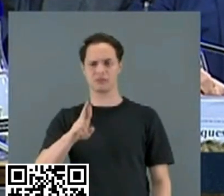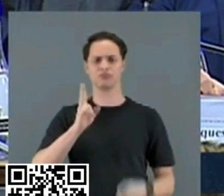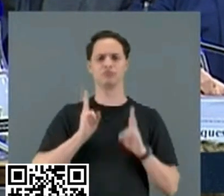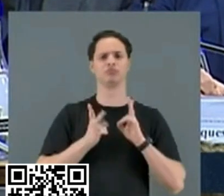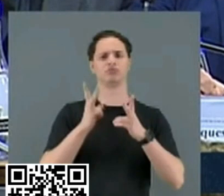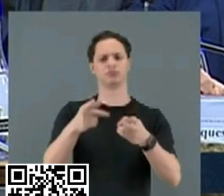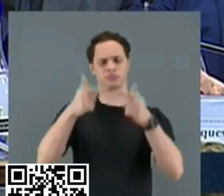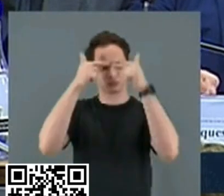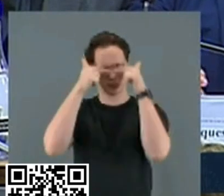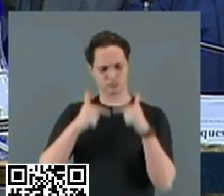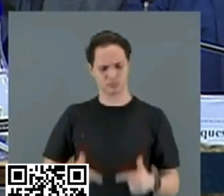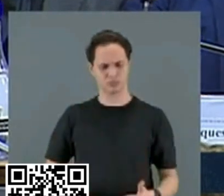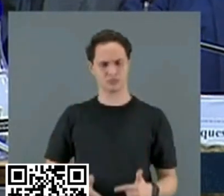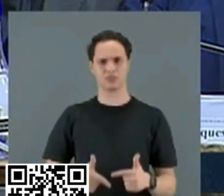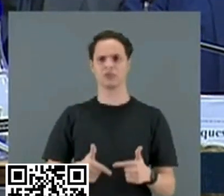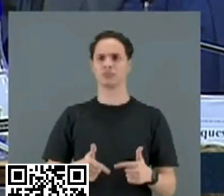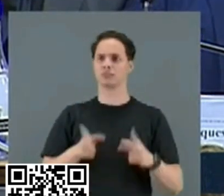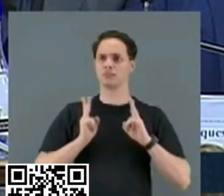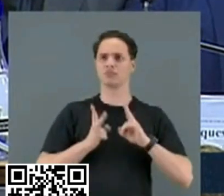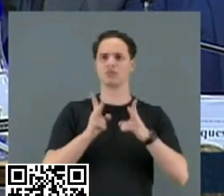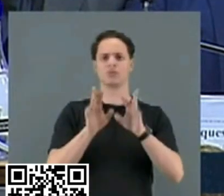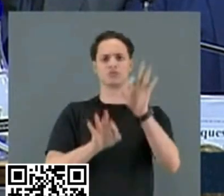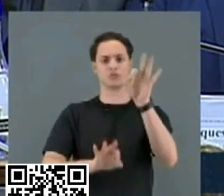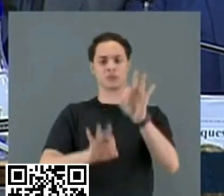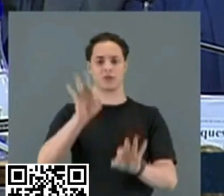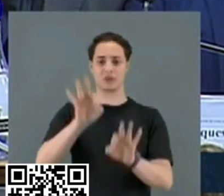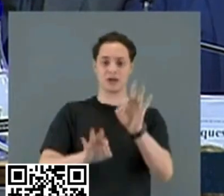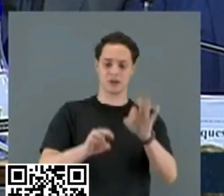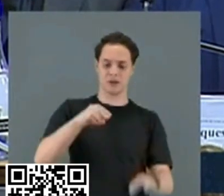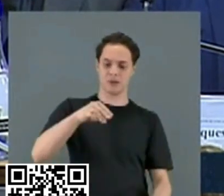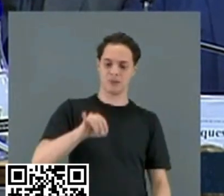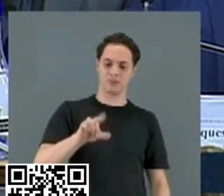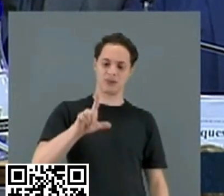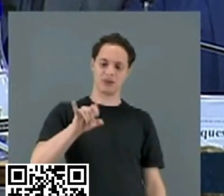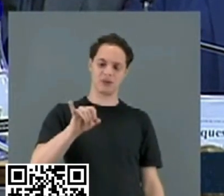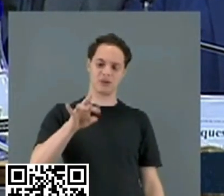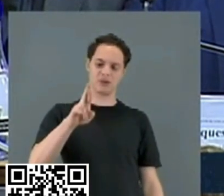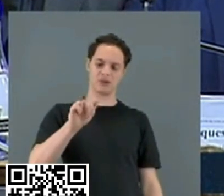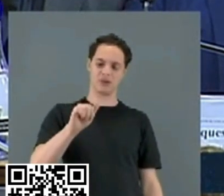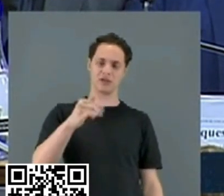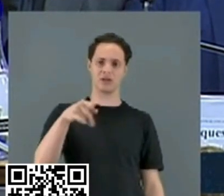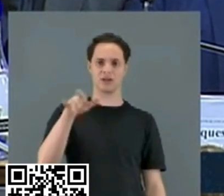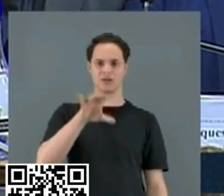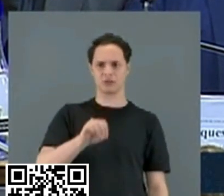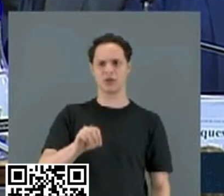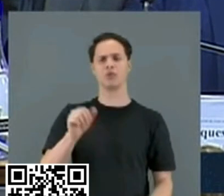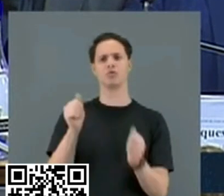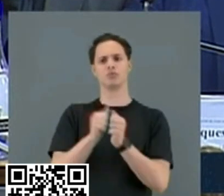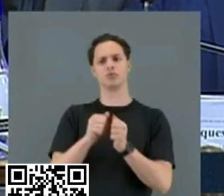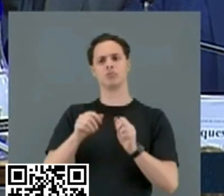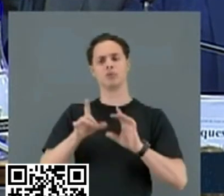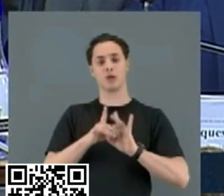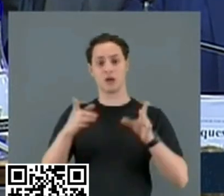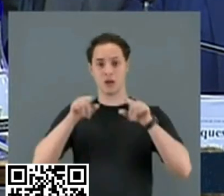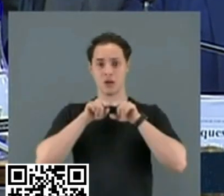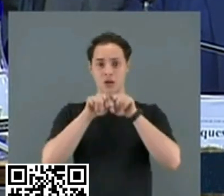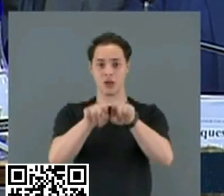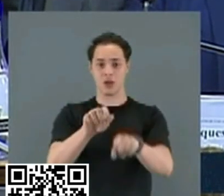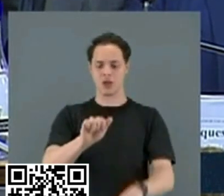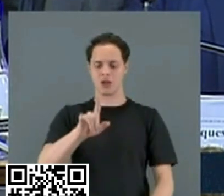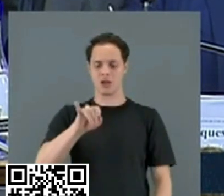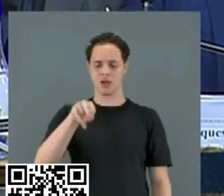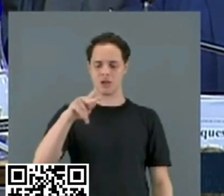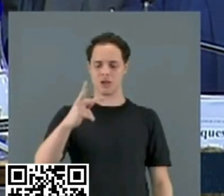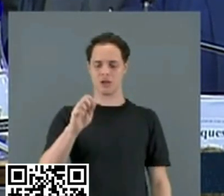como tal, sem nunca rumar à militarização ou a um nefasto alinhamento político-ideológico